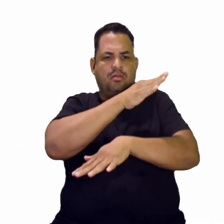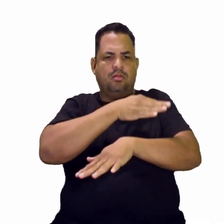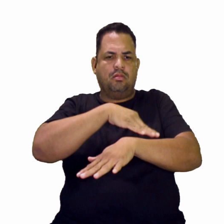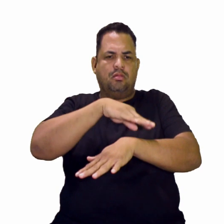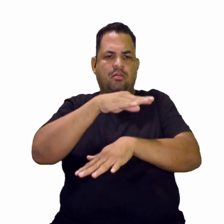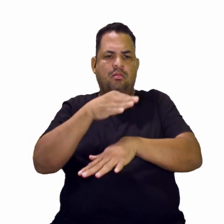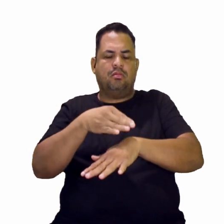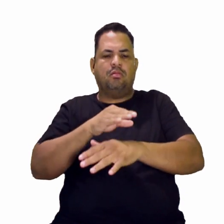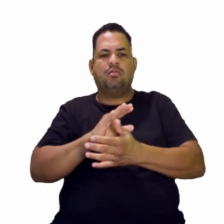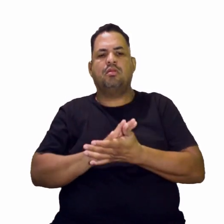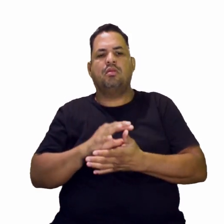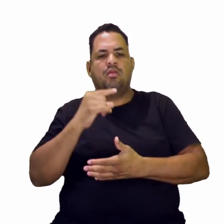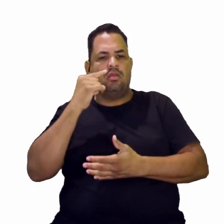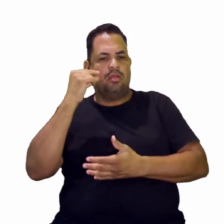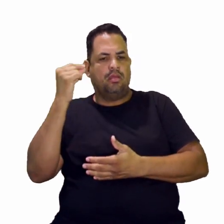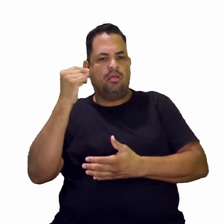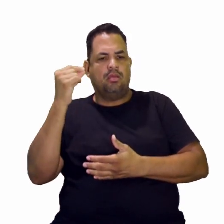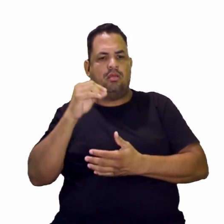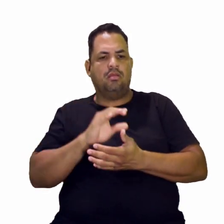deserto.